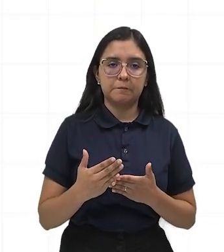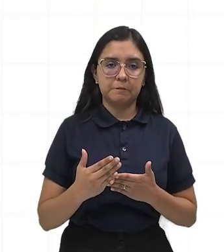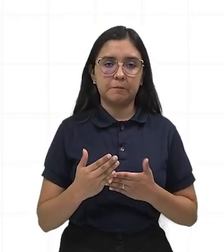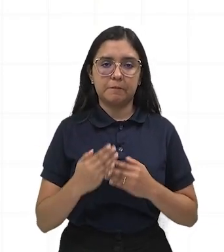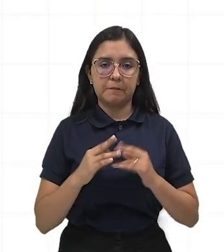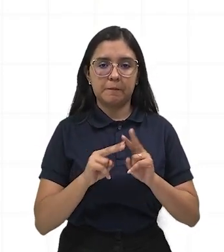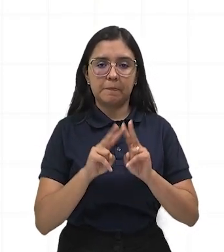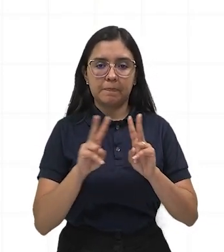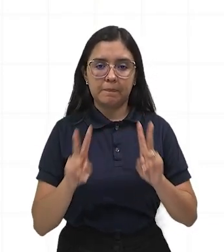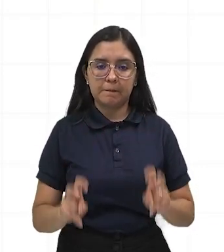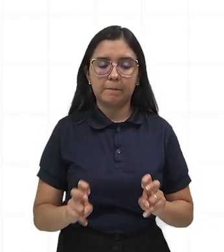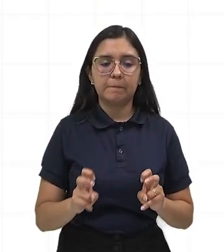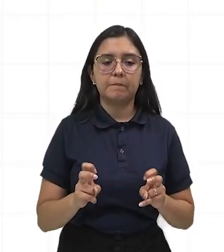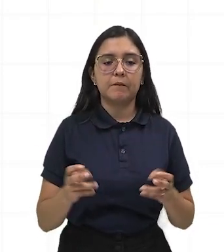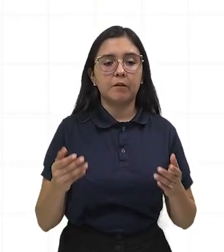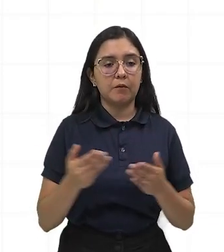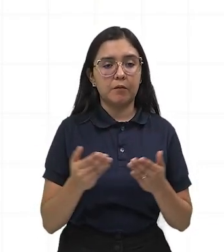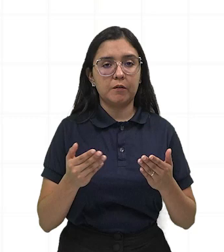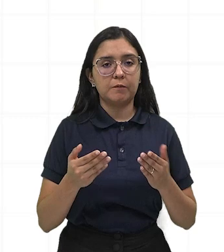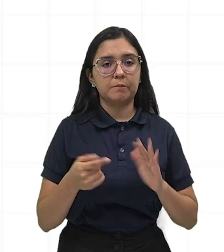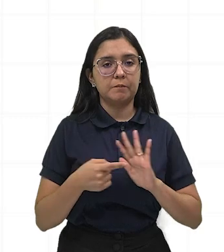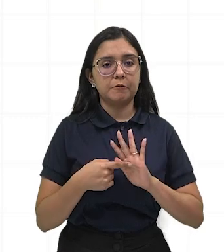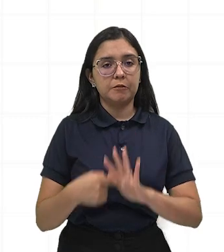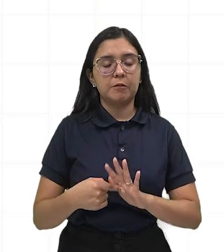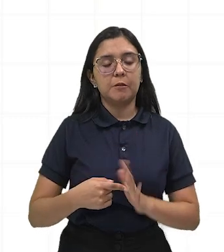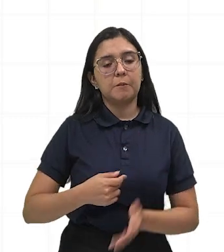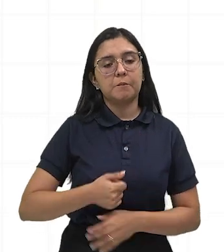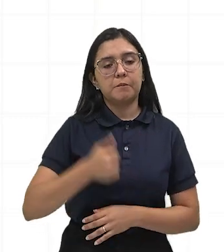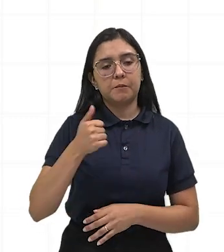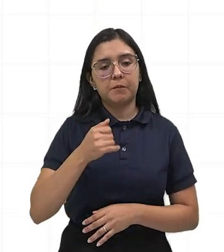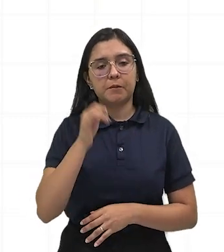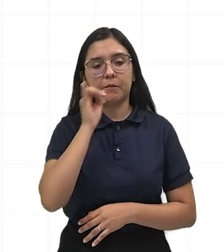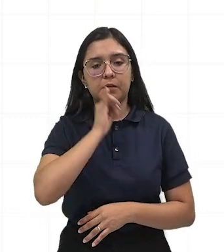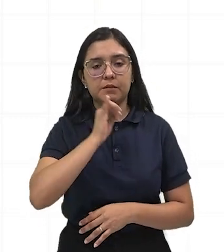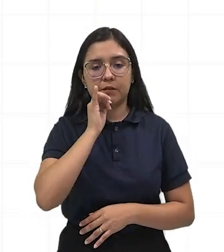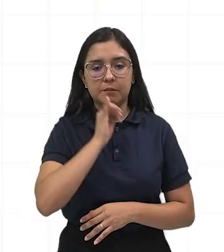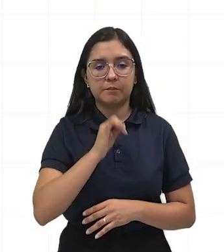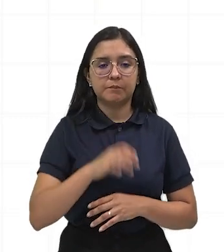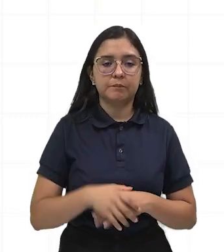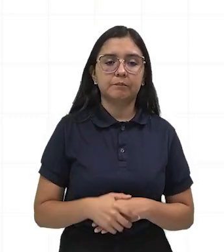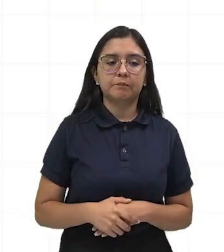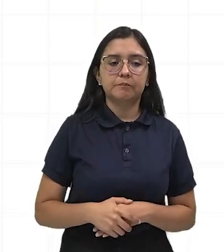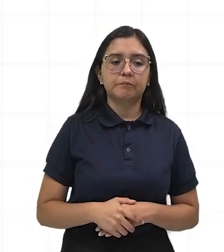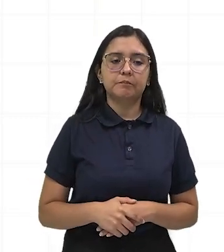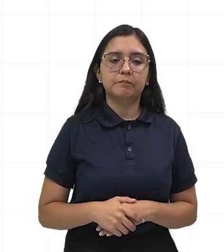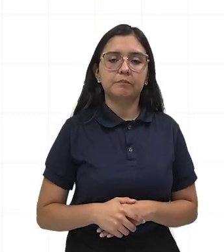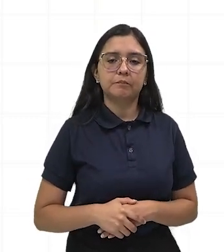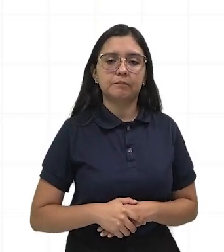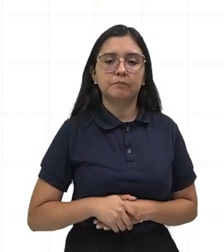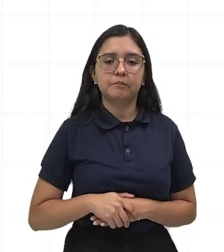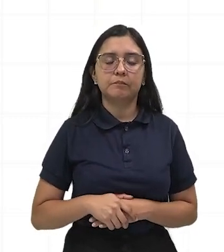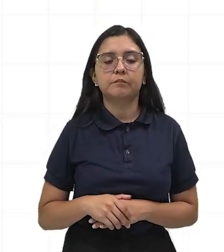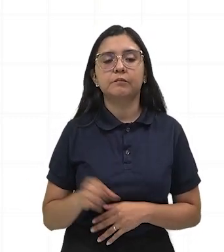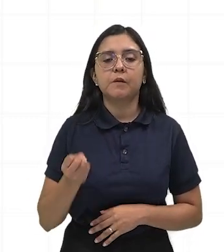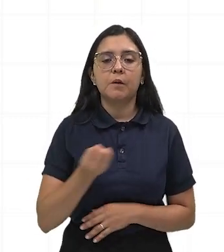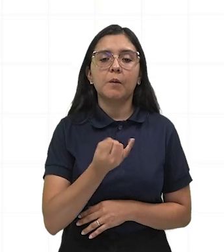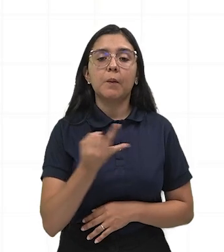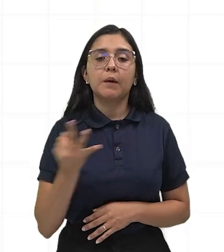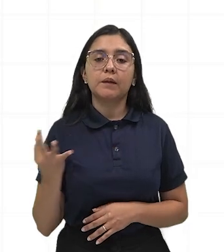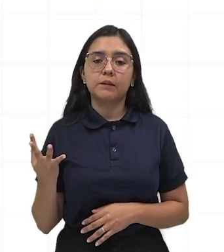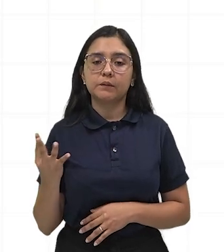vamos então a uma primeira aplicabilidade. Então, olha só, quantos